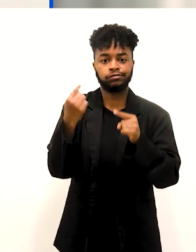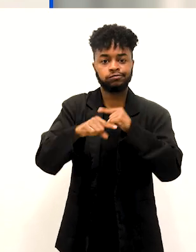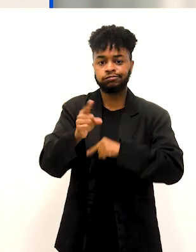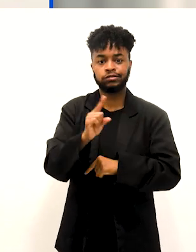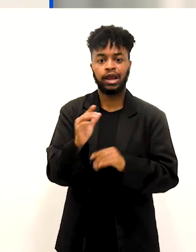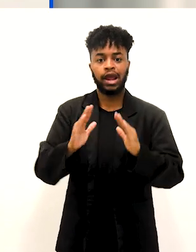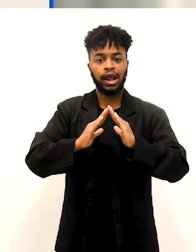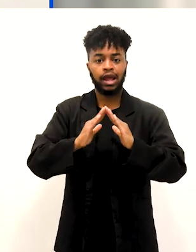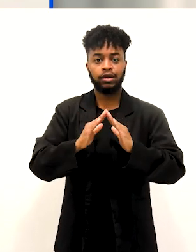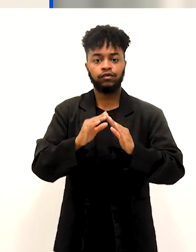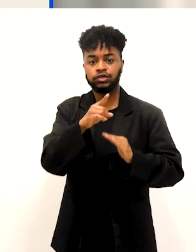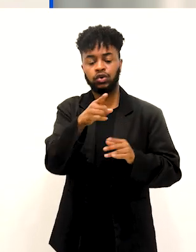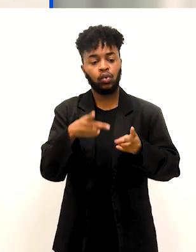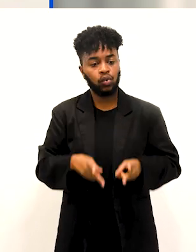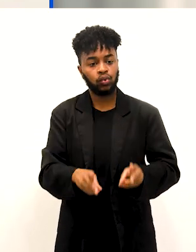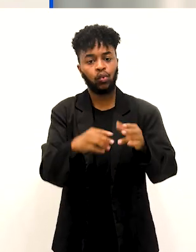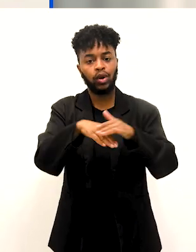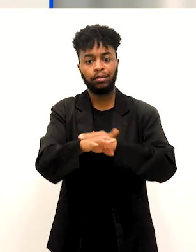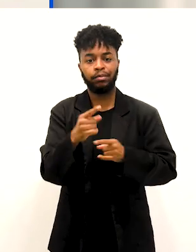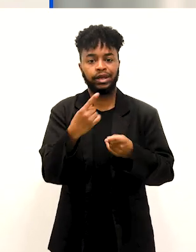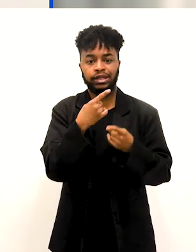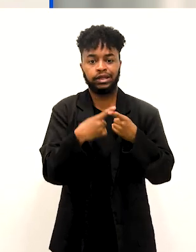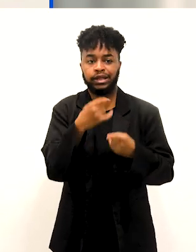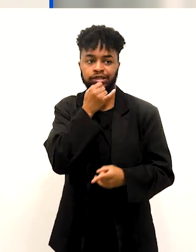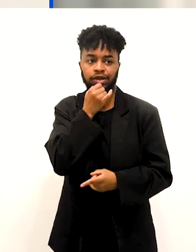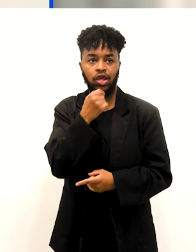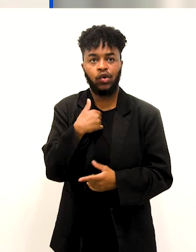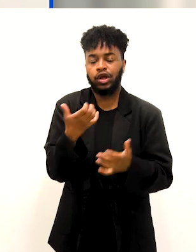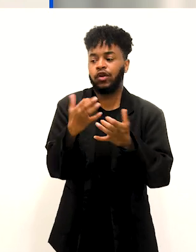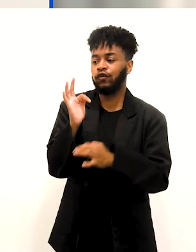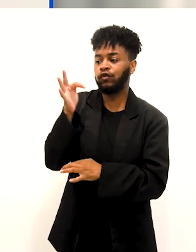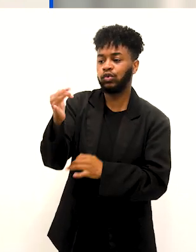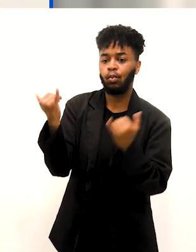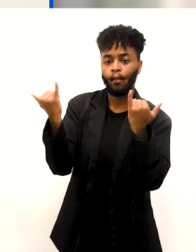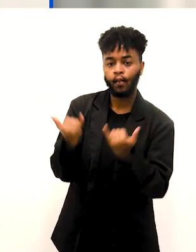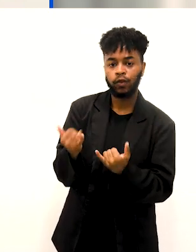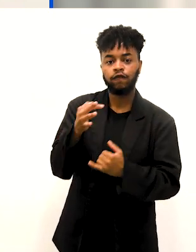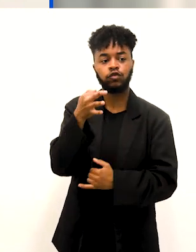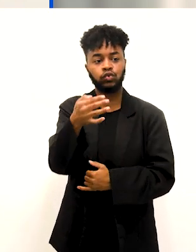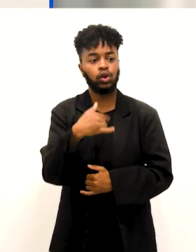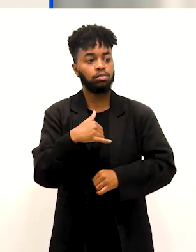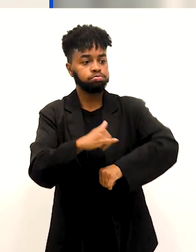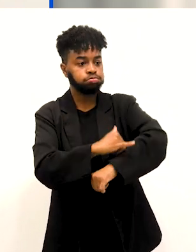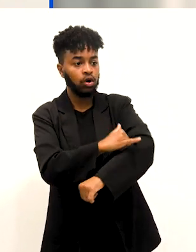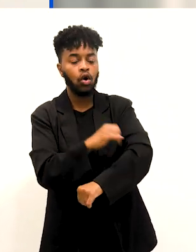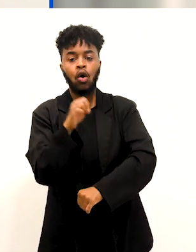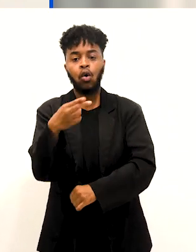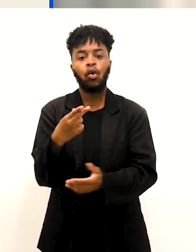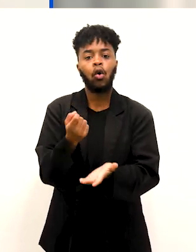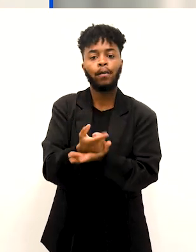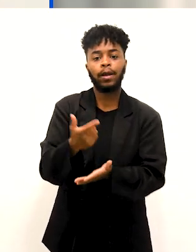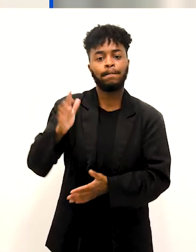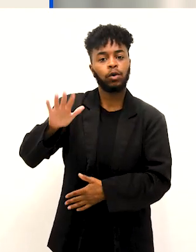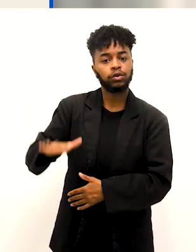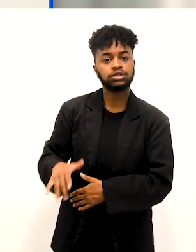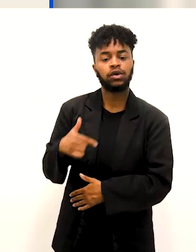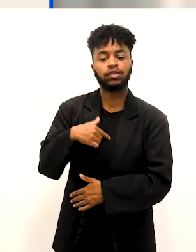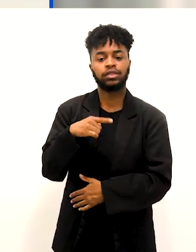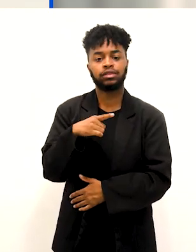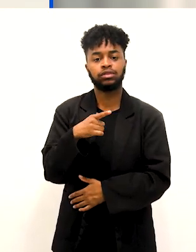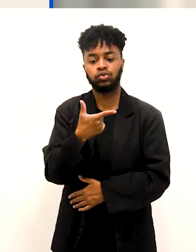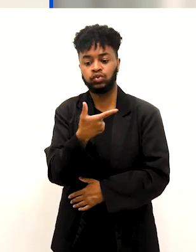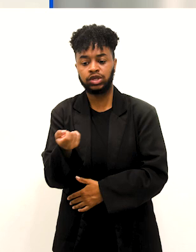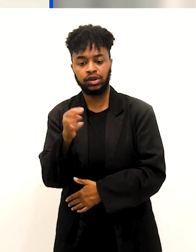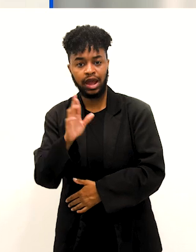fica guardando, porque um dia eu vou emagrecer, né? Um dia eu vou engordar, um dia eu peguei na promoção, era R$ 200, eu paguei